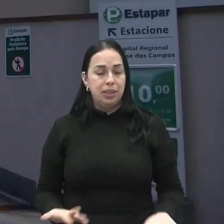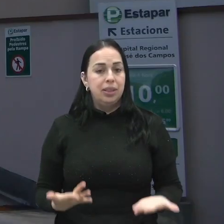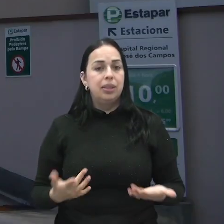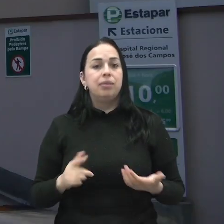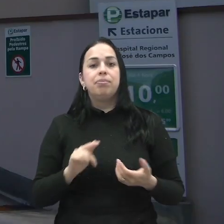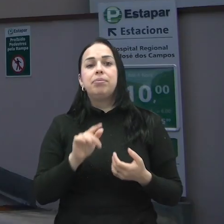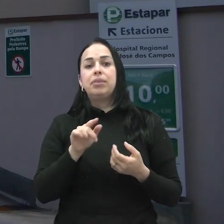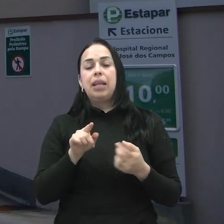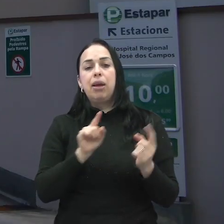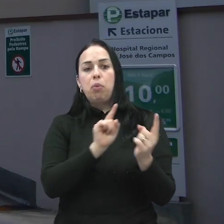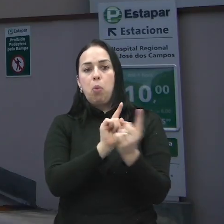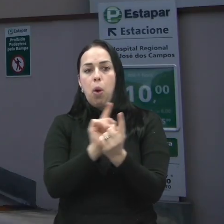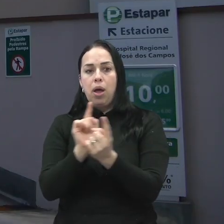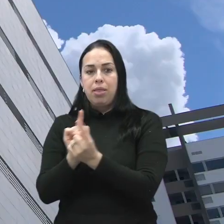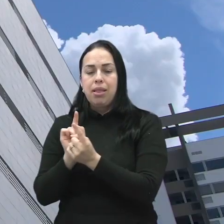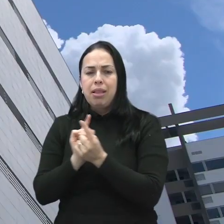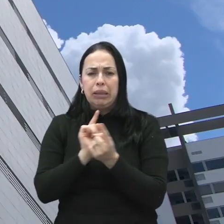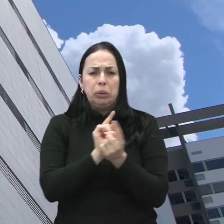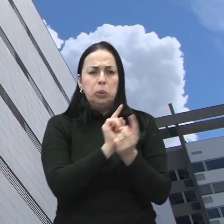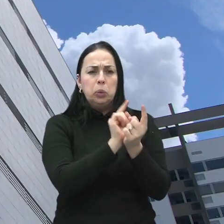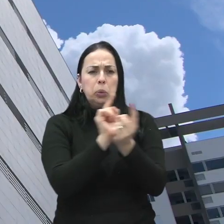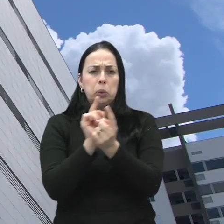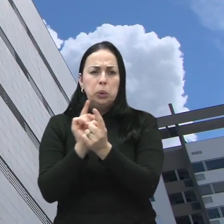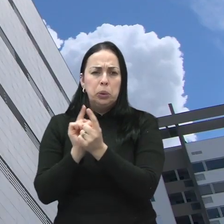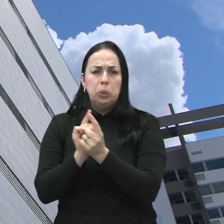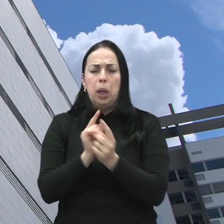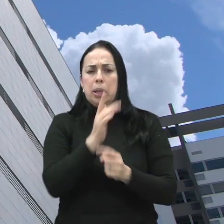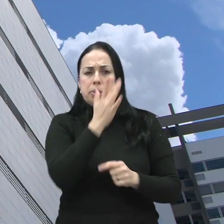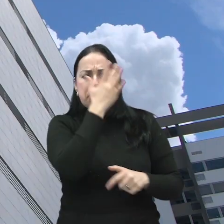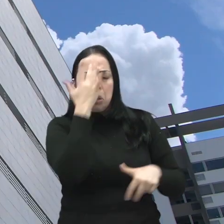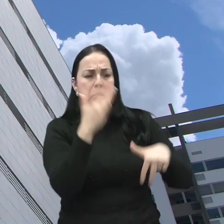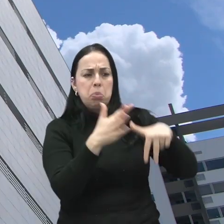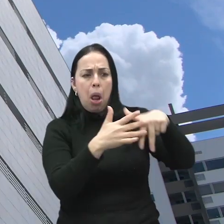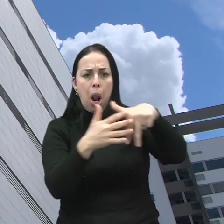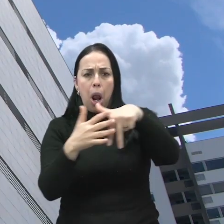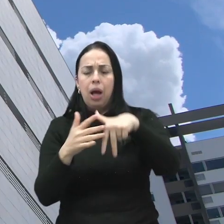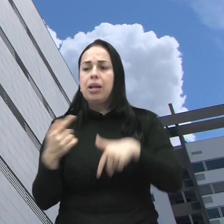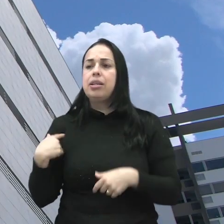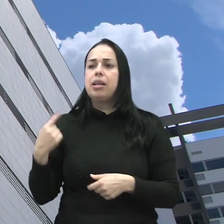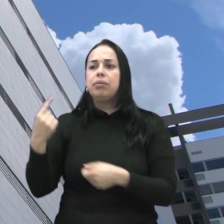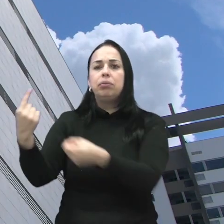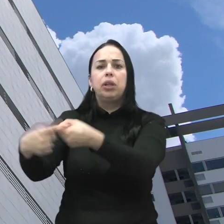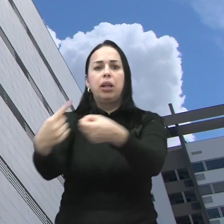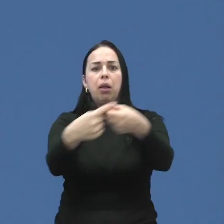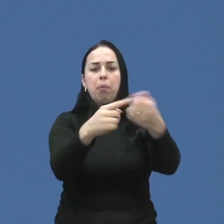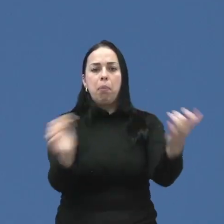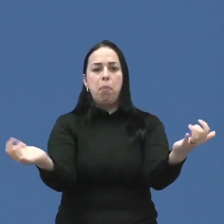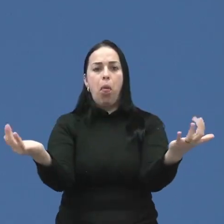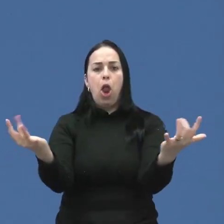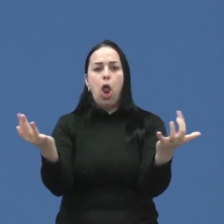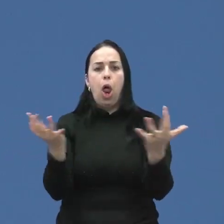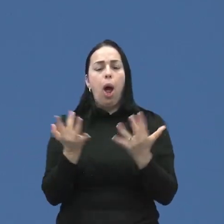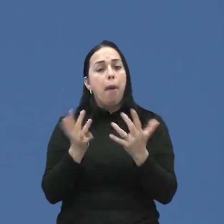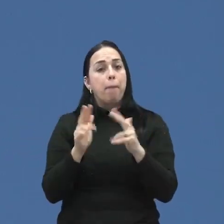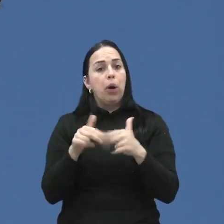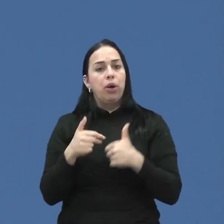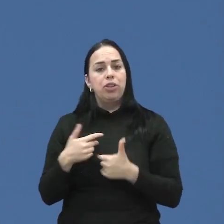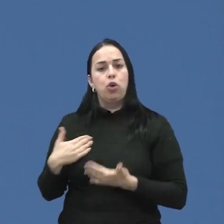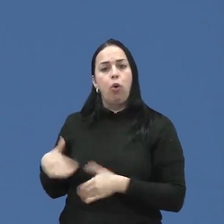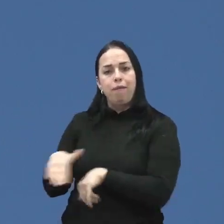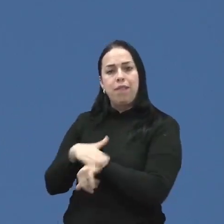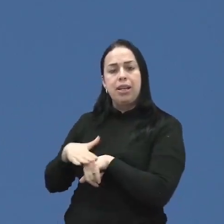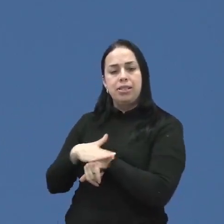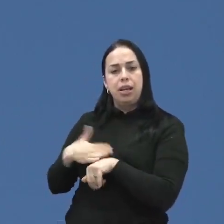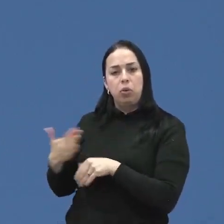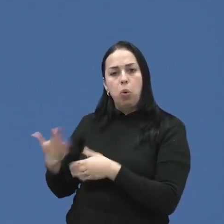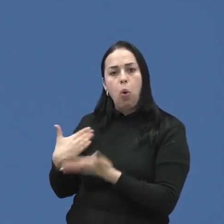O município atende uma alta demanda de pacientes de cidades vizinhas. O diálogo com o